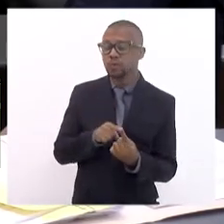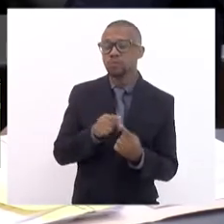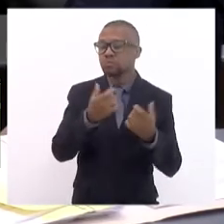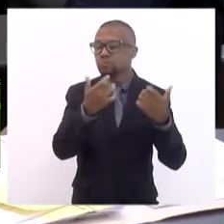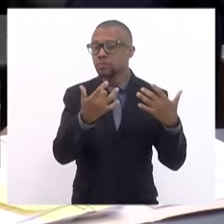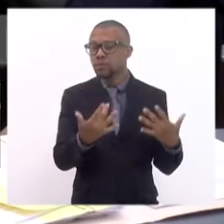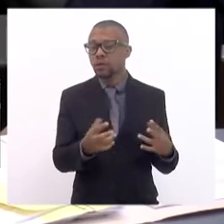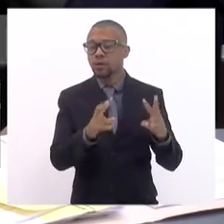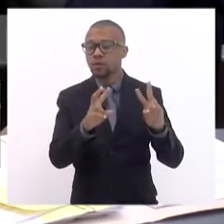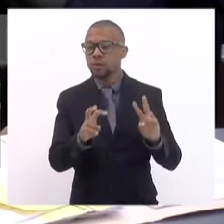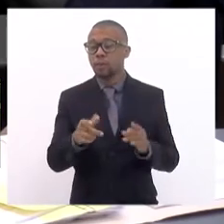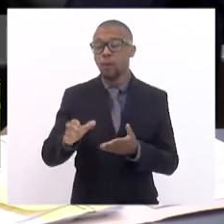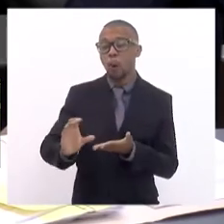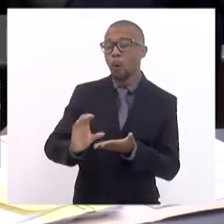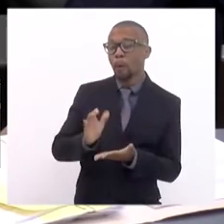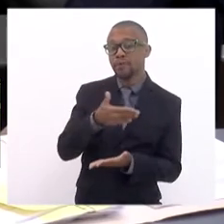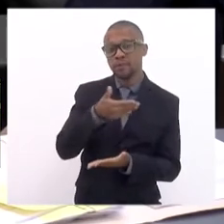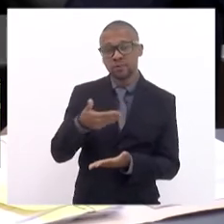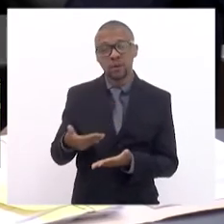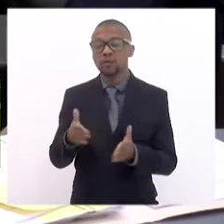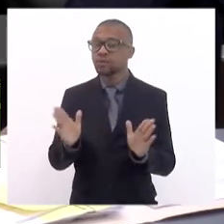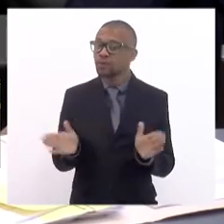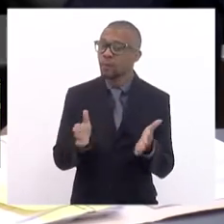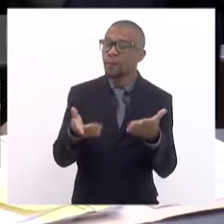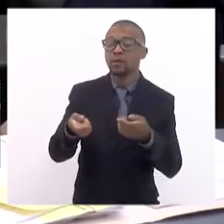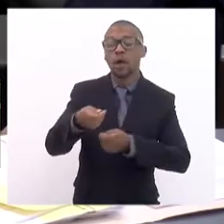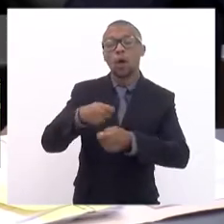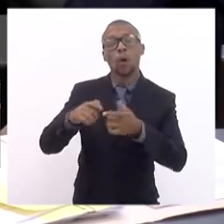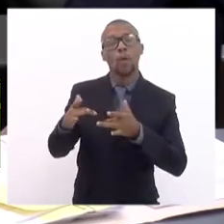Estadual de Fomento à Economia Popular Solidária, que é